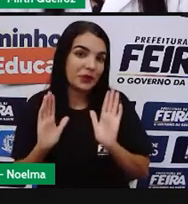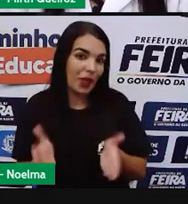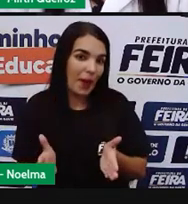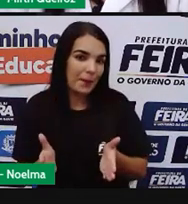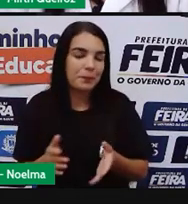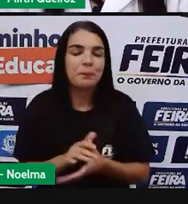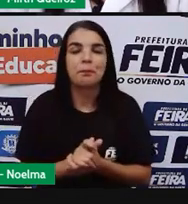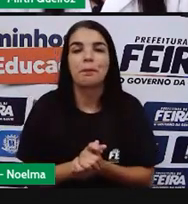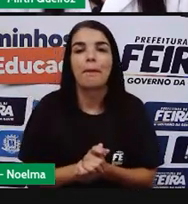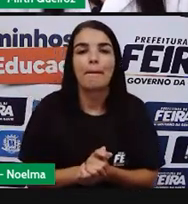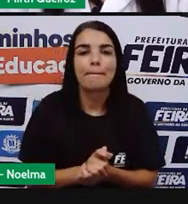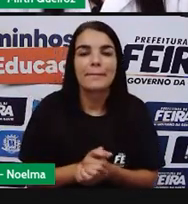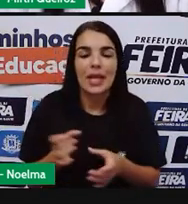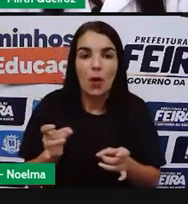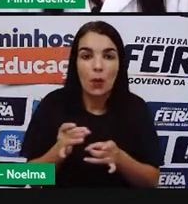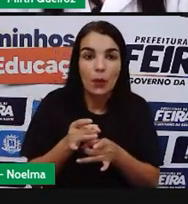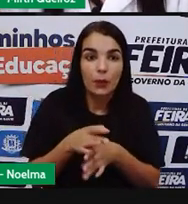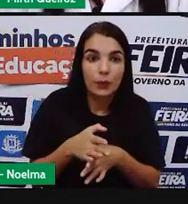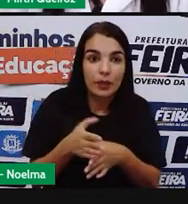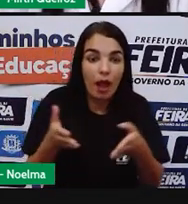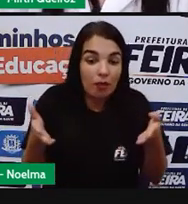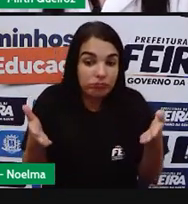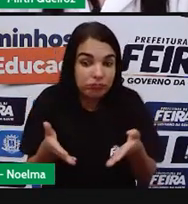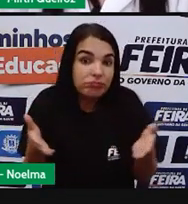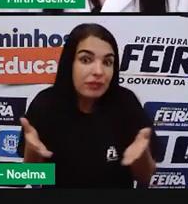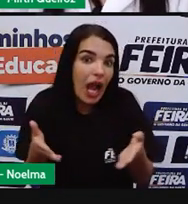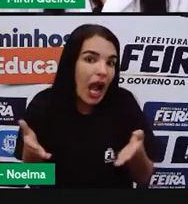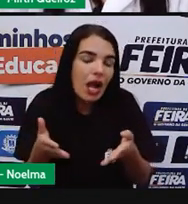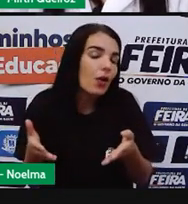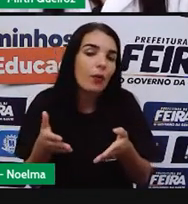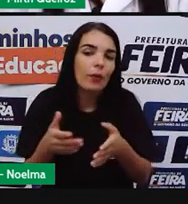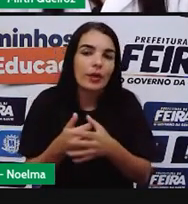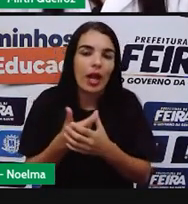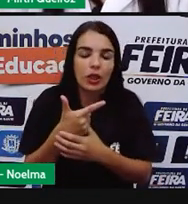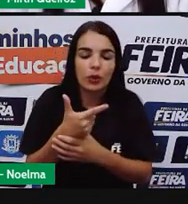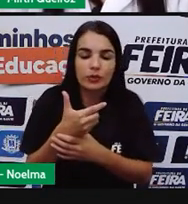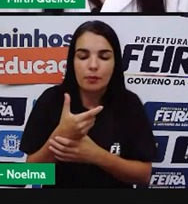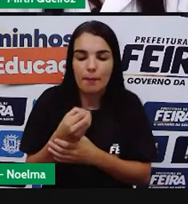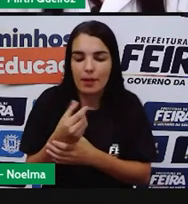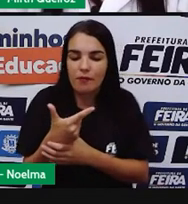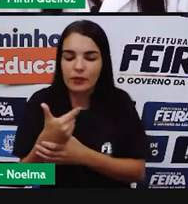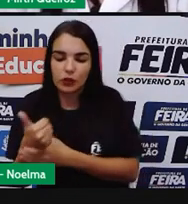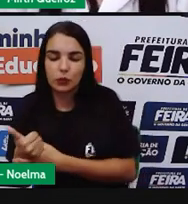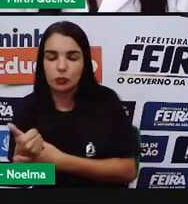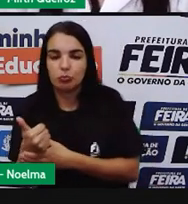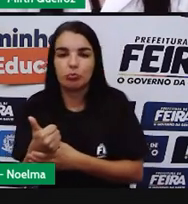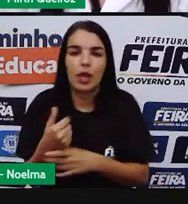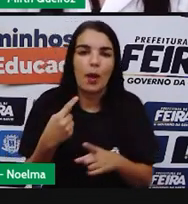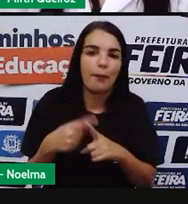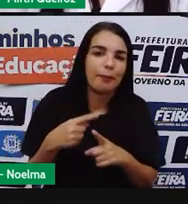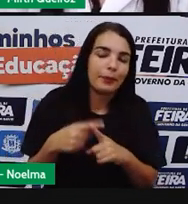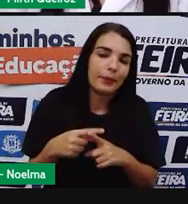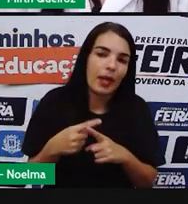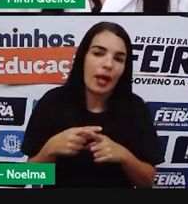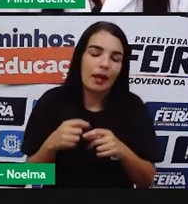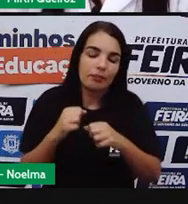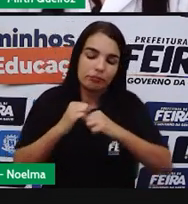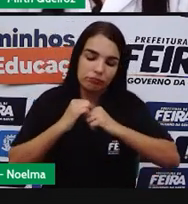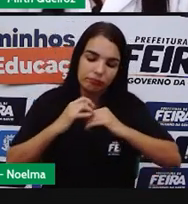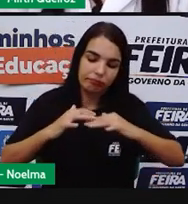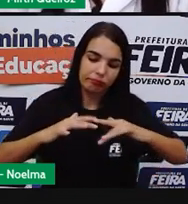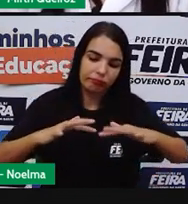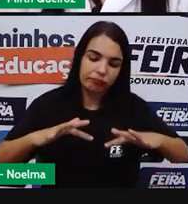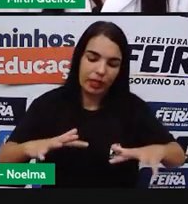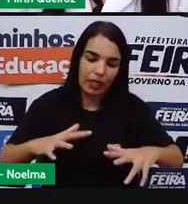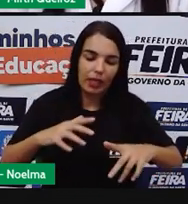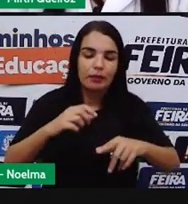gente concluiu ele, nós estamos concluindo ele em 2021, uma vez que, devido à pandemia,